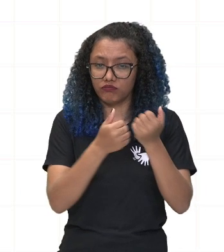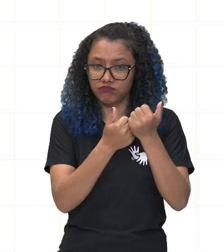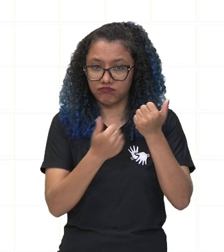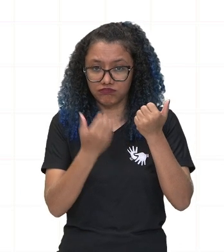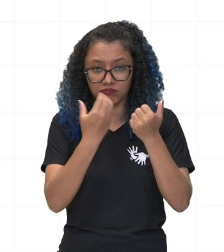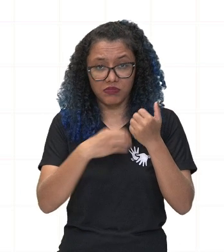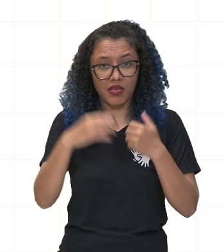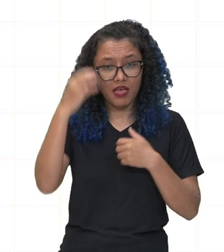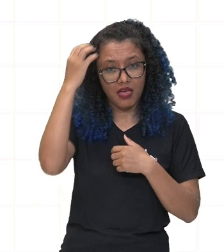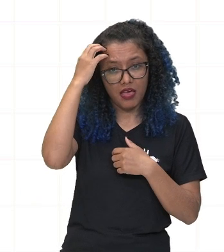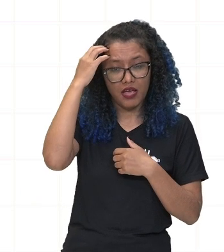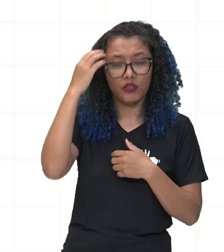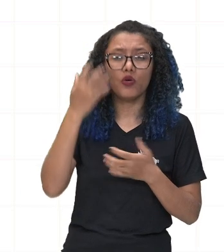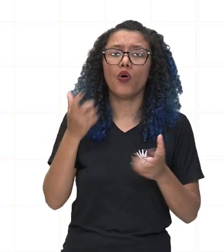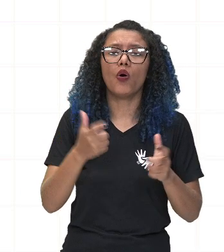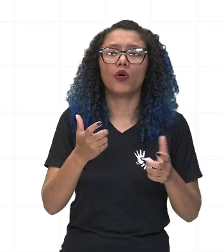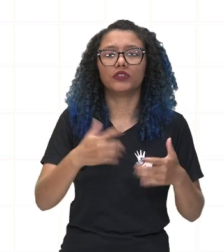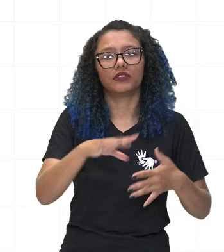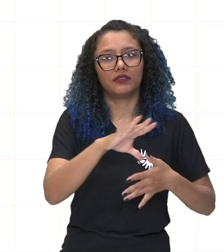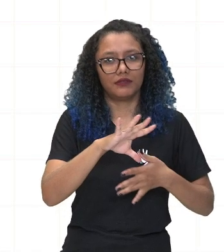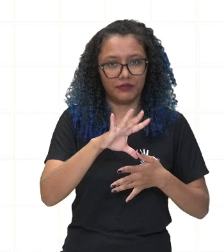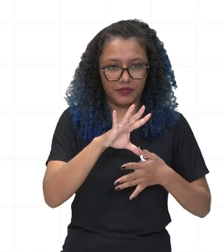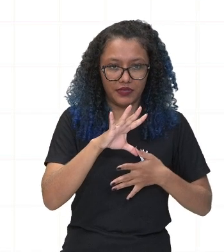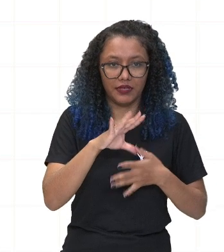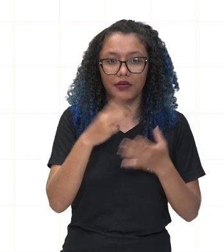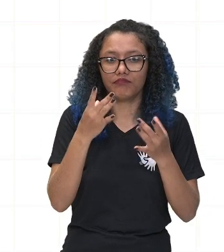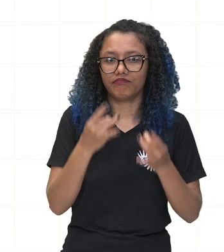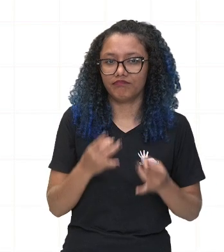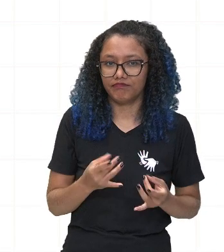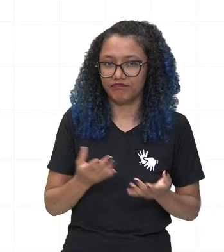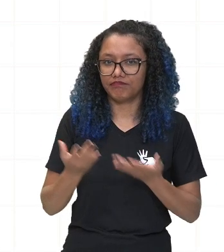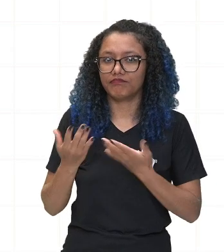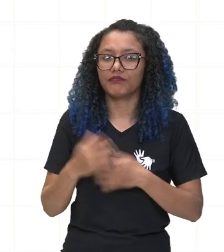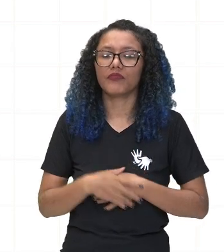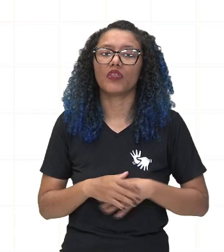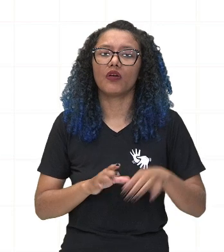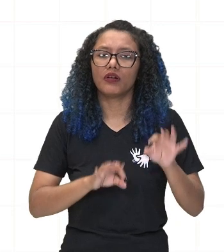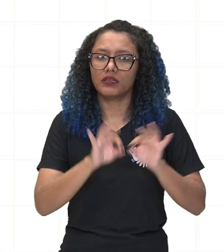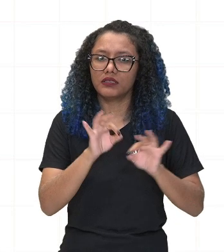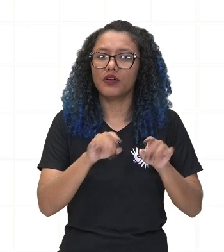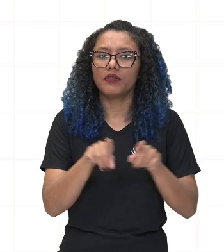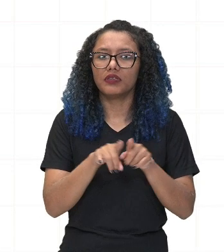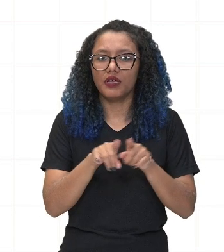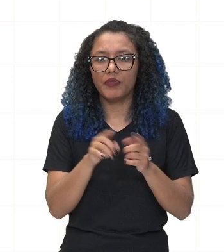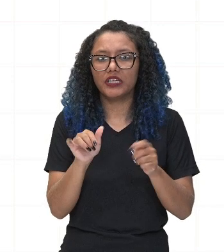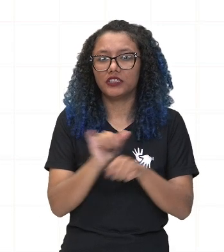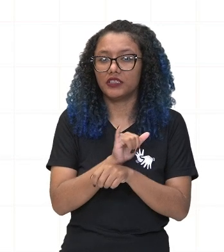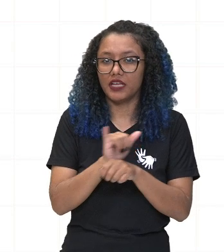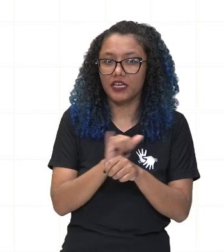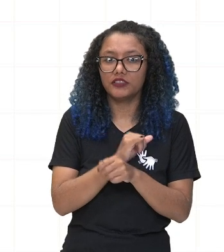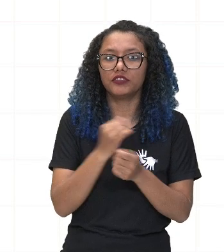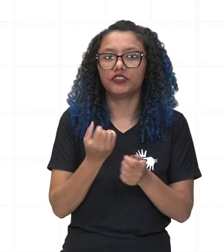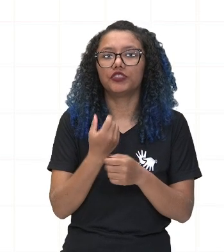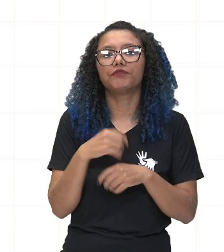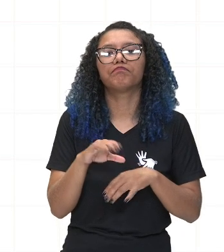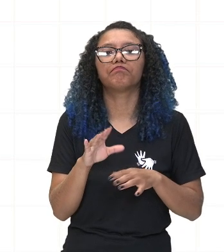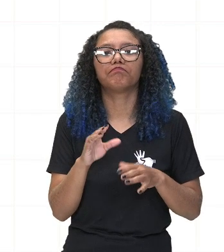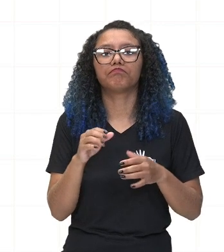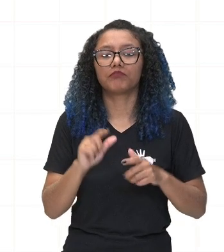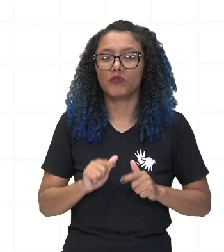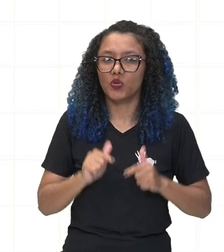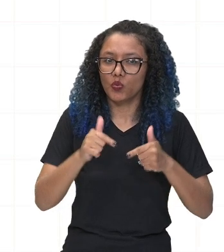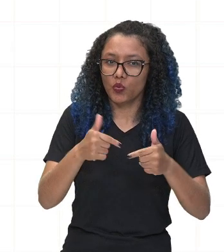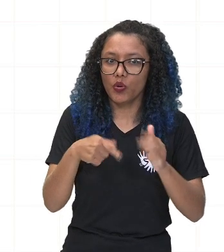vice-reinos nas Américas. E o detalhamento? Organização e formas de resistência dos